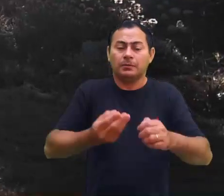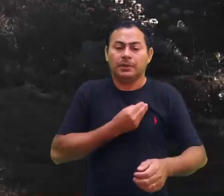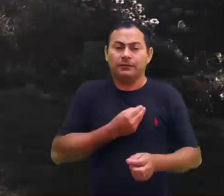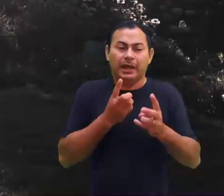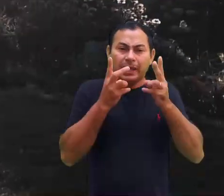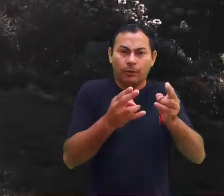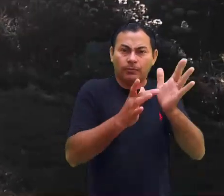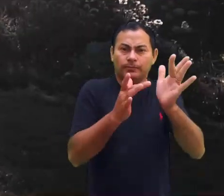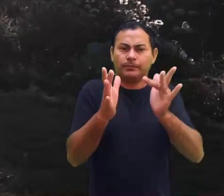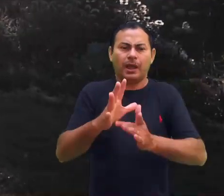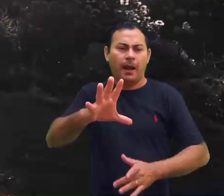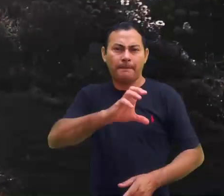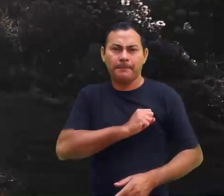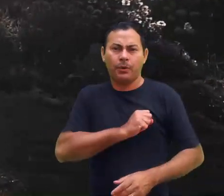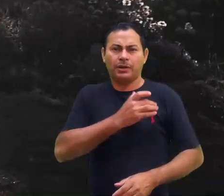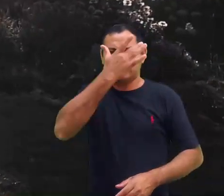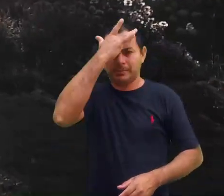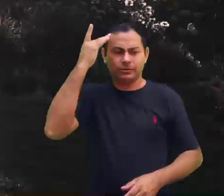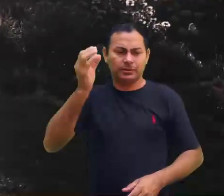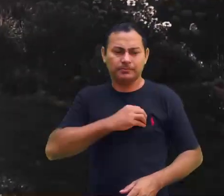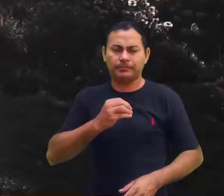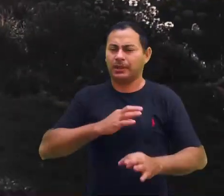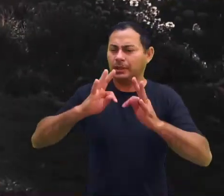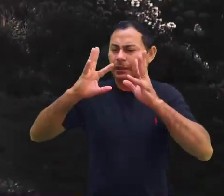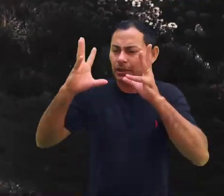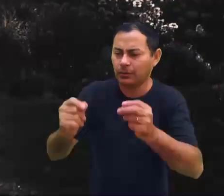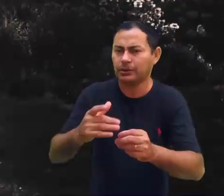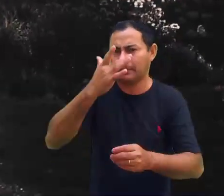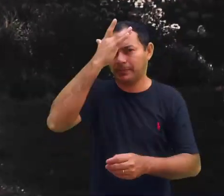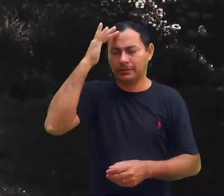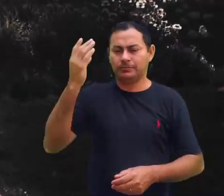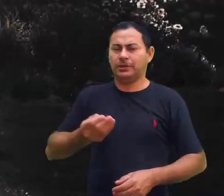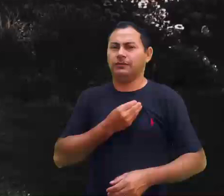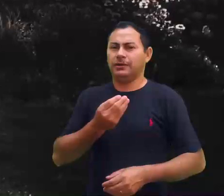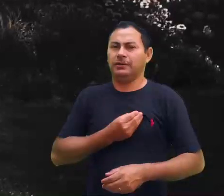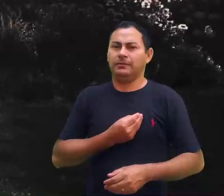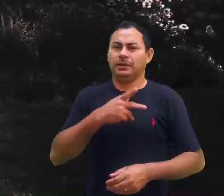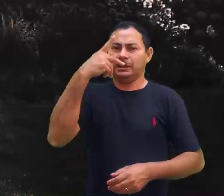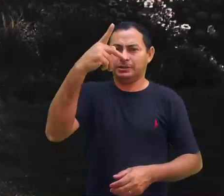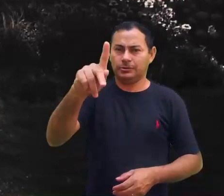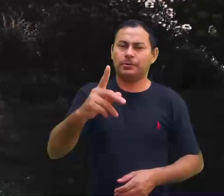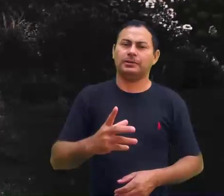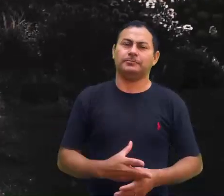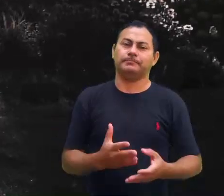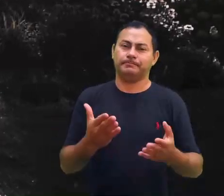Você deve viver como Jesus, que amou os pecadores e todos aqueles que passaram